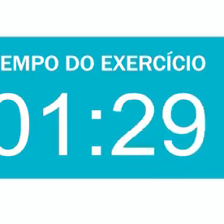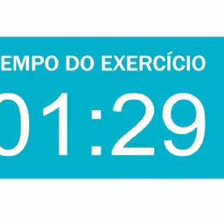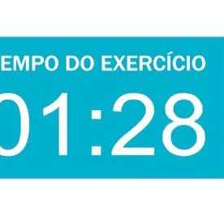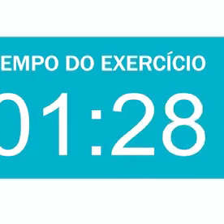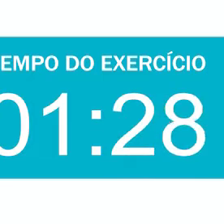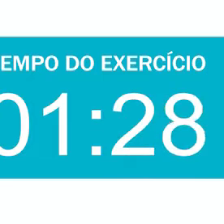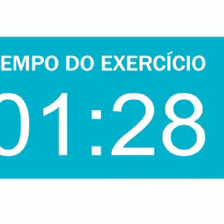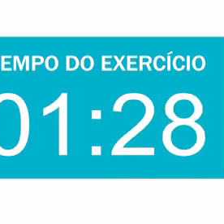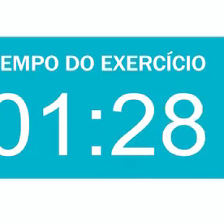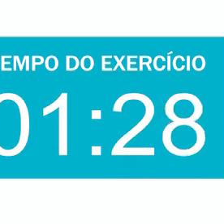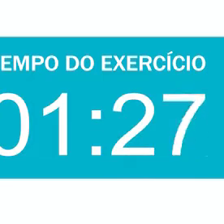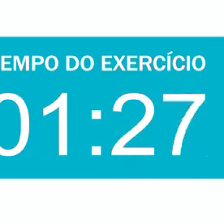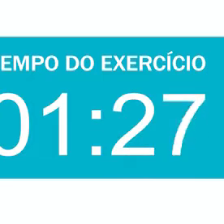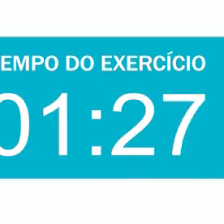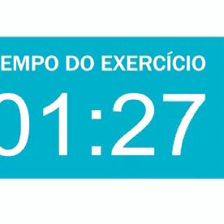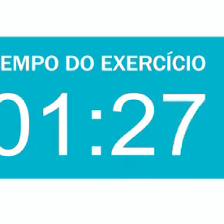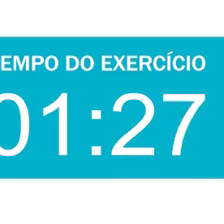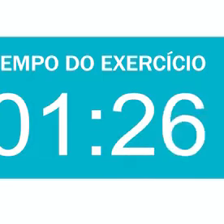Tchau,